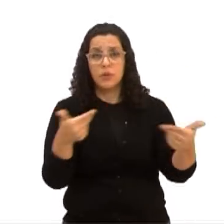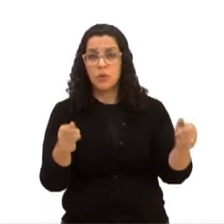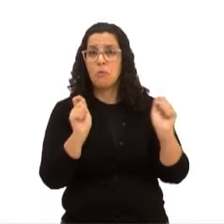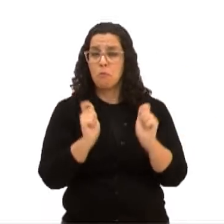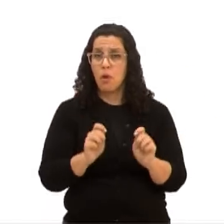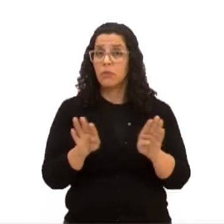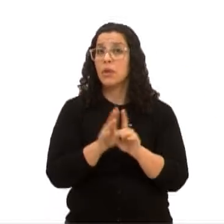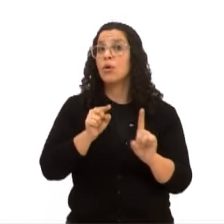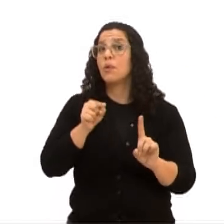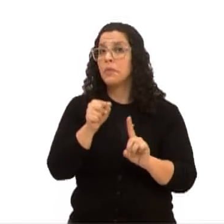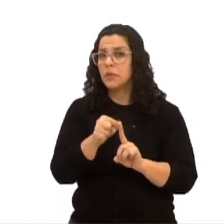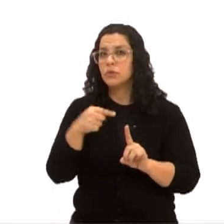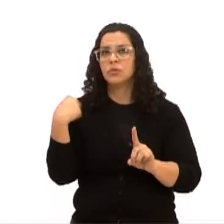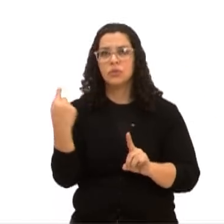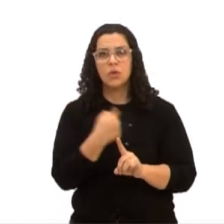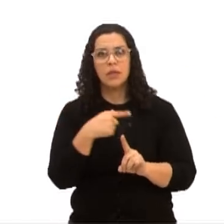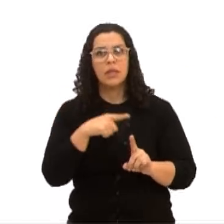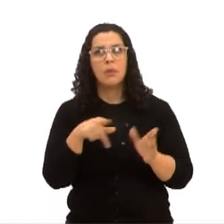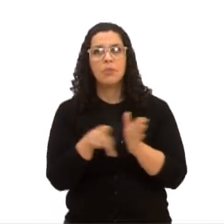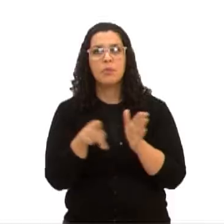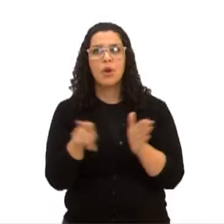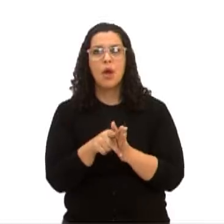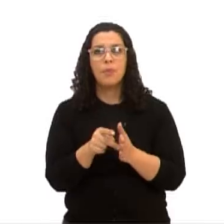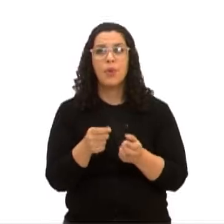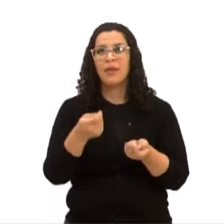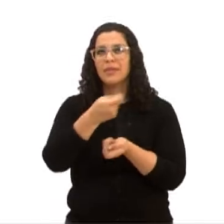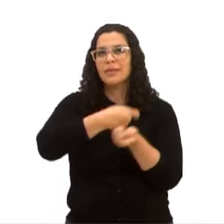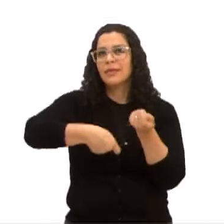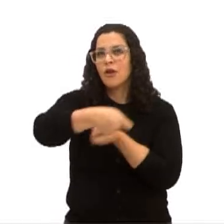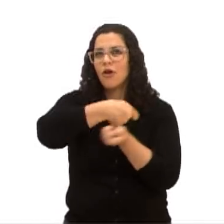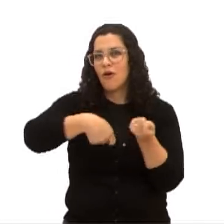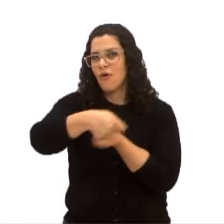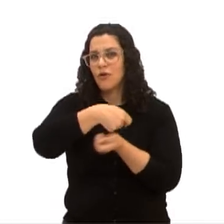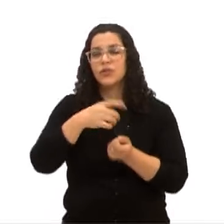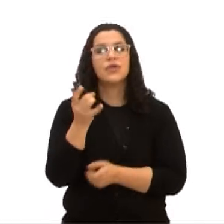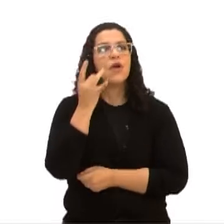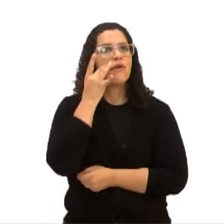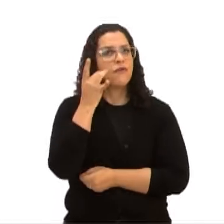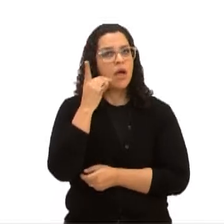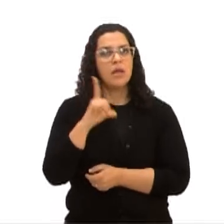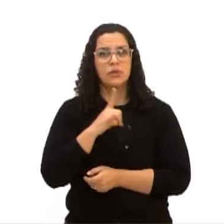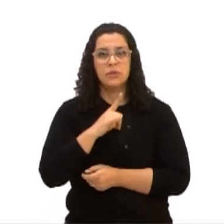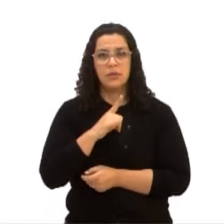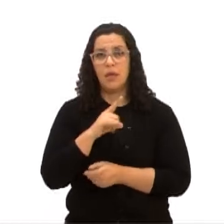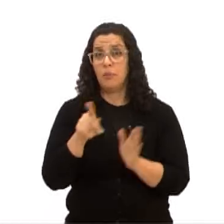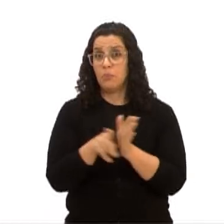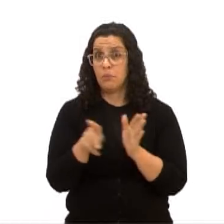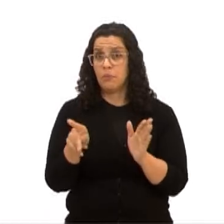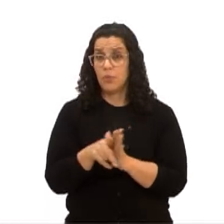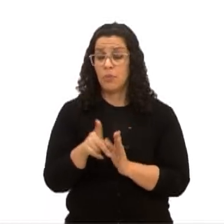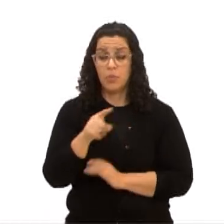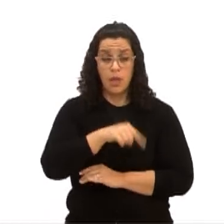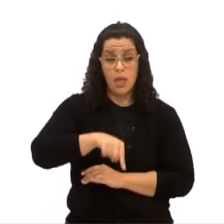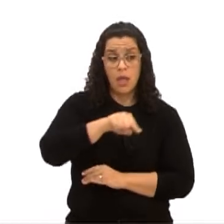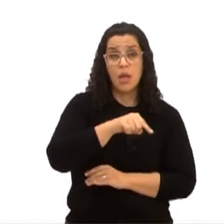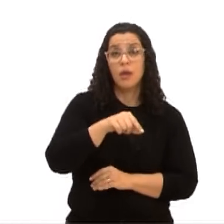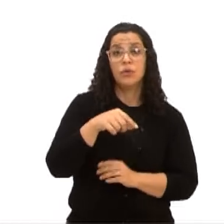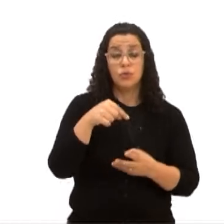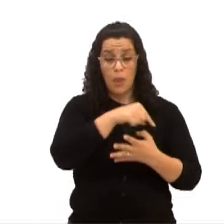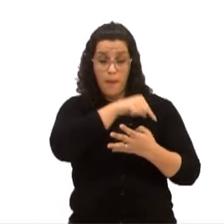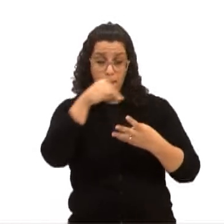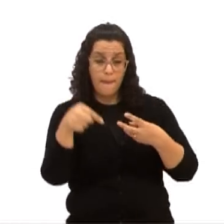é o objetivo? Estabelecer comércio entre eles de uma maneira mais facilitada, de uma forma que todos acabam